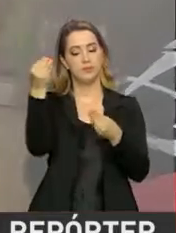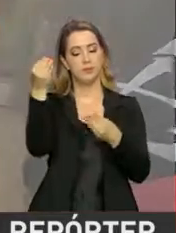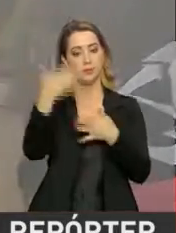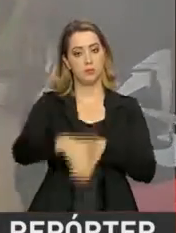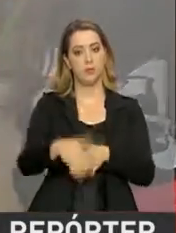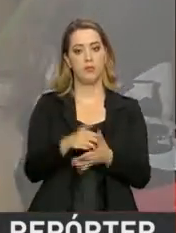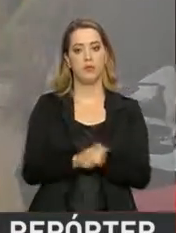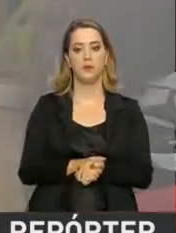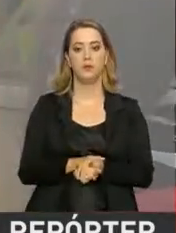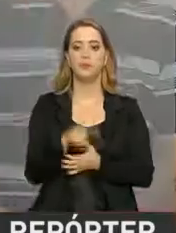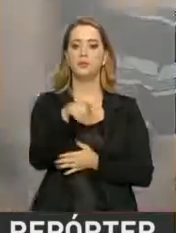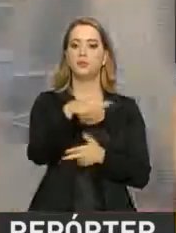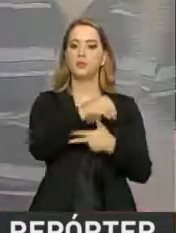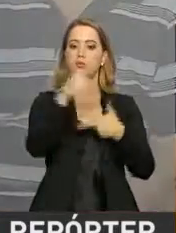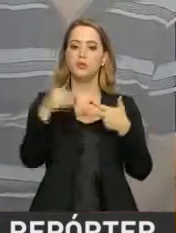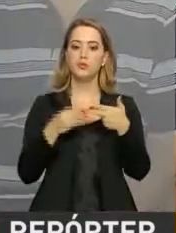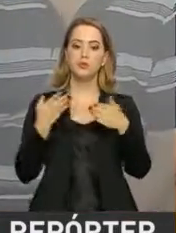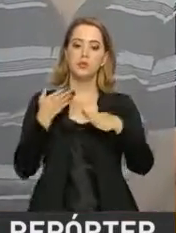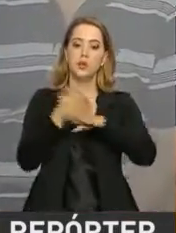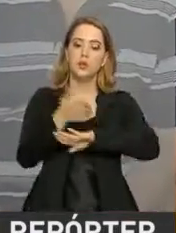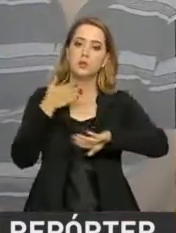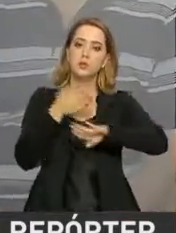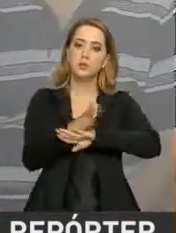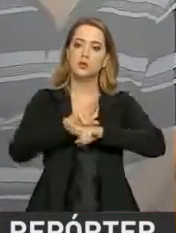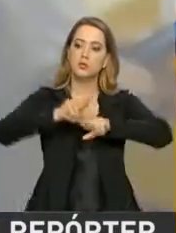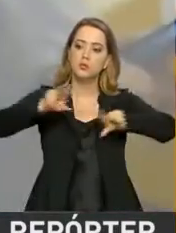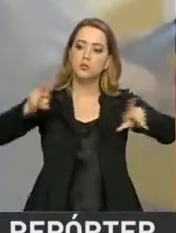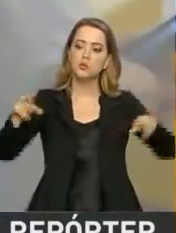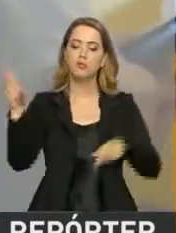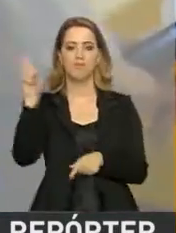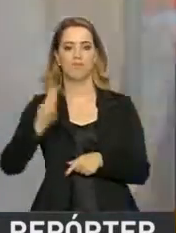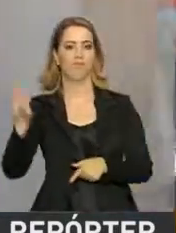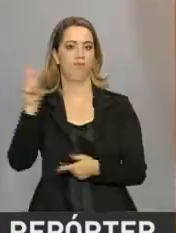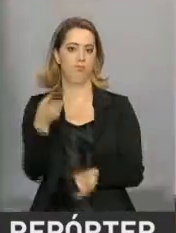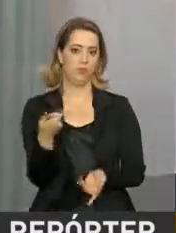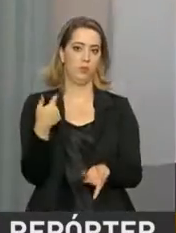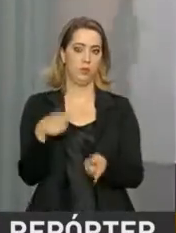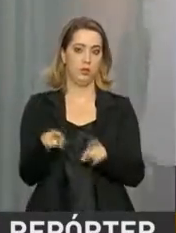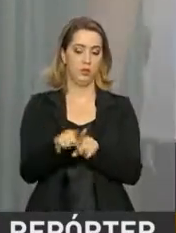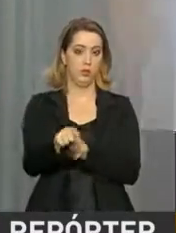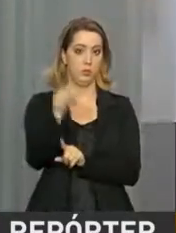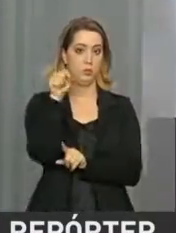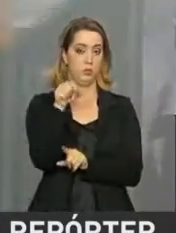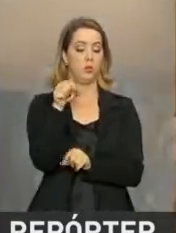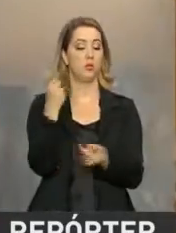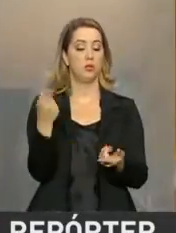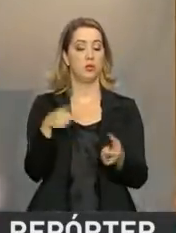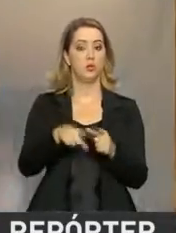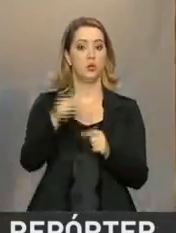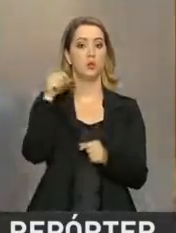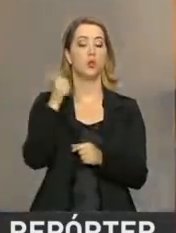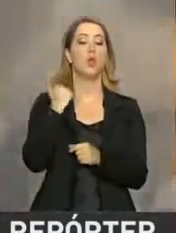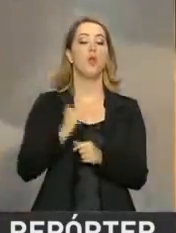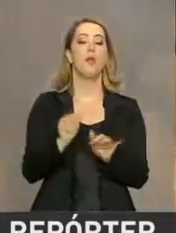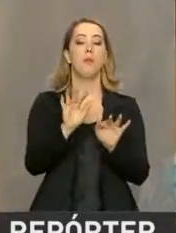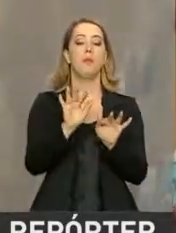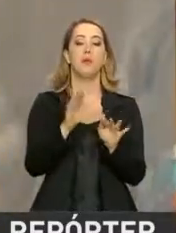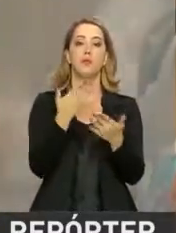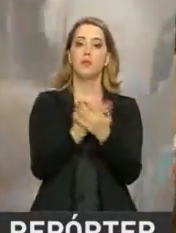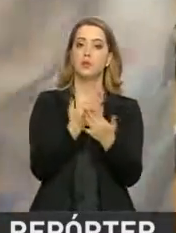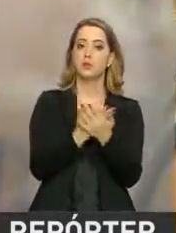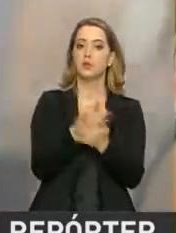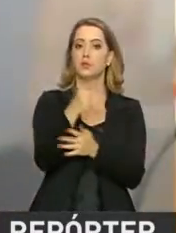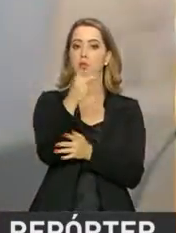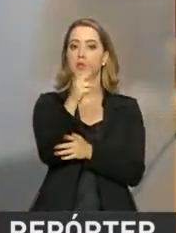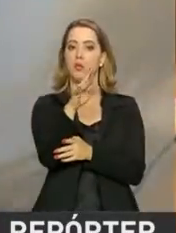O Enem é porta de entrada para diversas universidades e usado como critério de seleção para bolsas de estudo do ProUni,